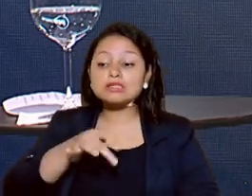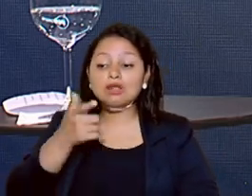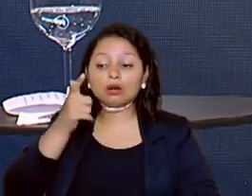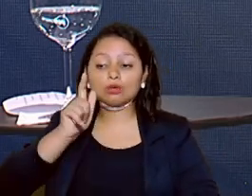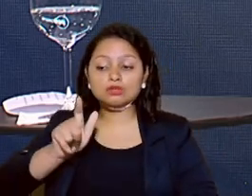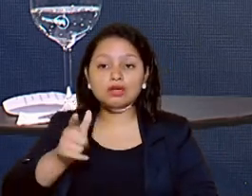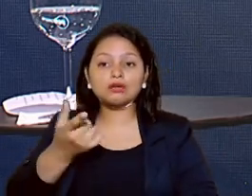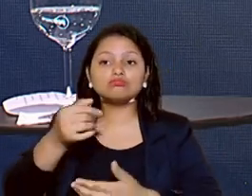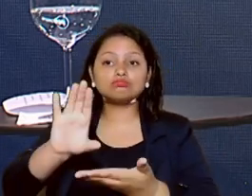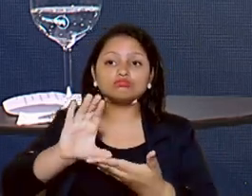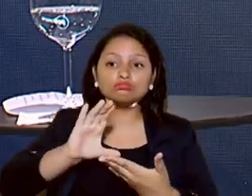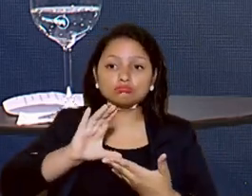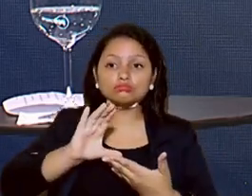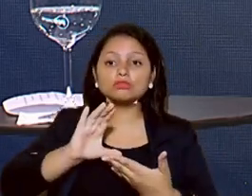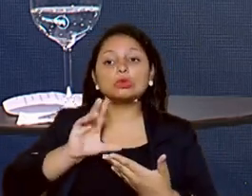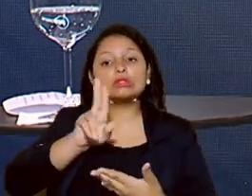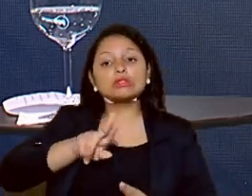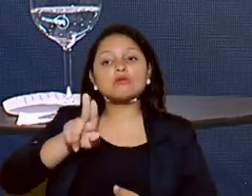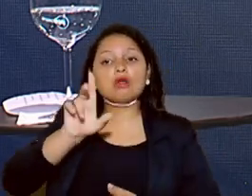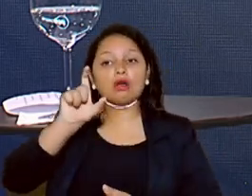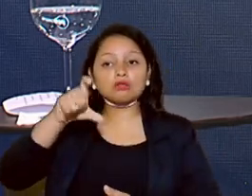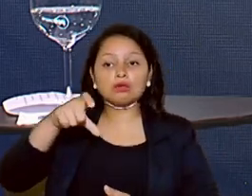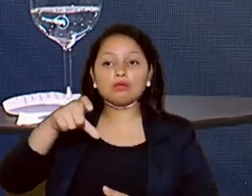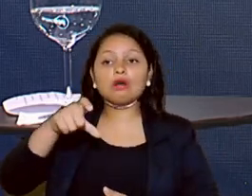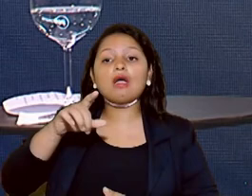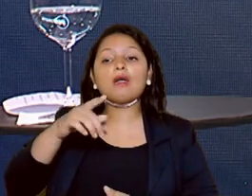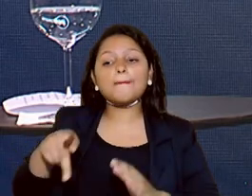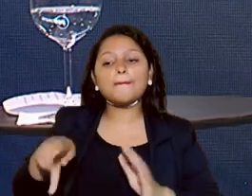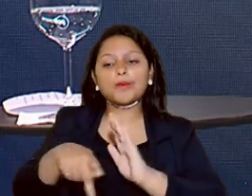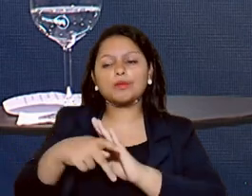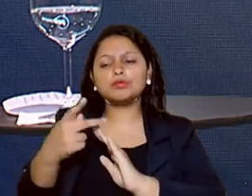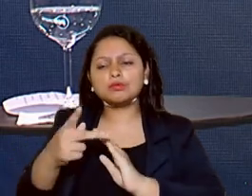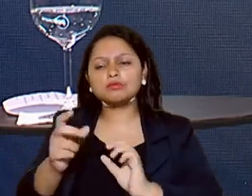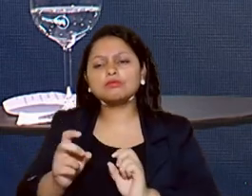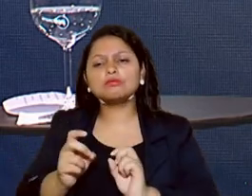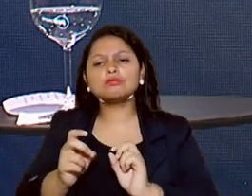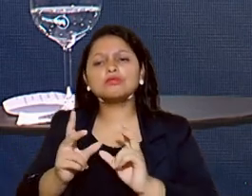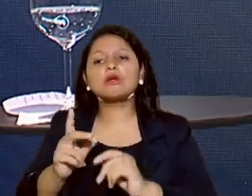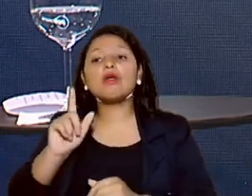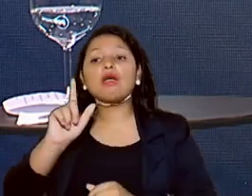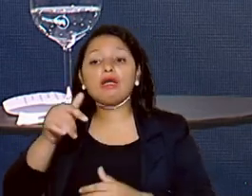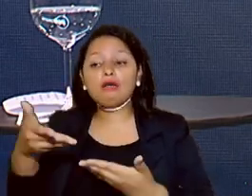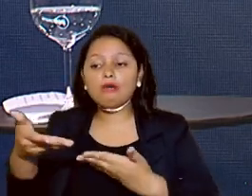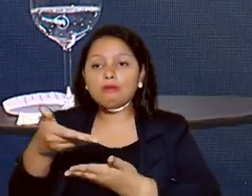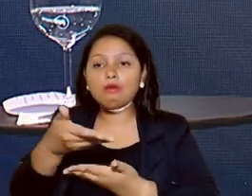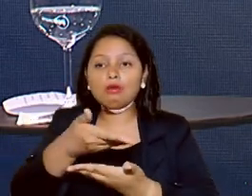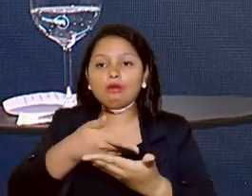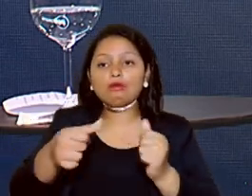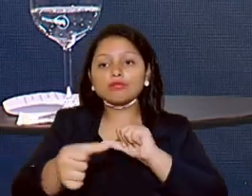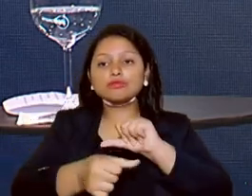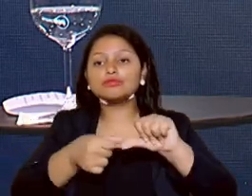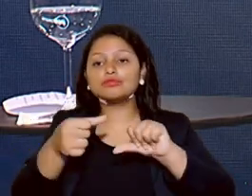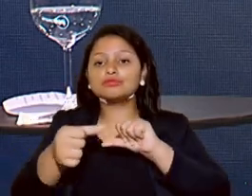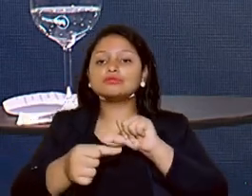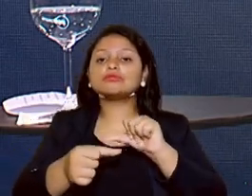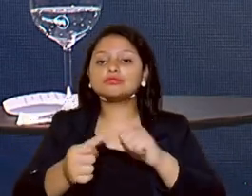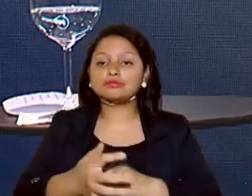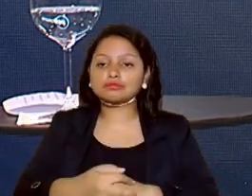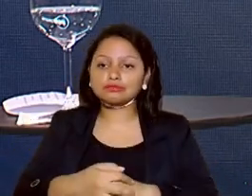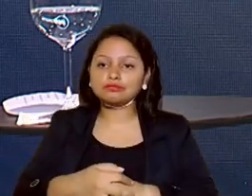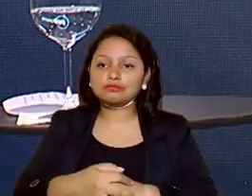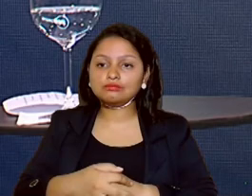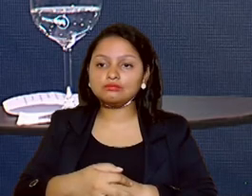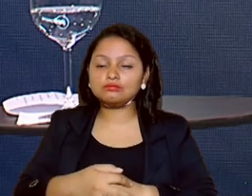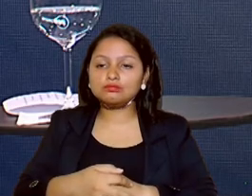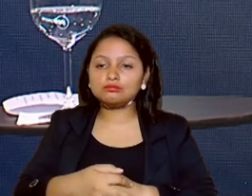e recebível de cartão de crédito Ela tá no risco do emissor então há uma convergência de interesses entre as